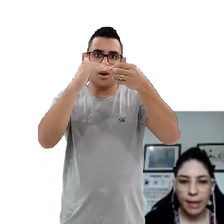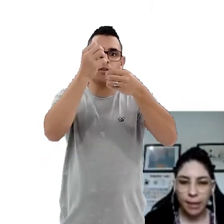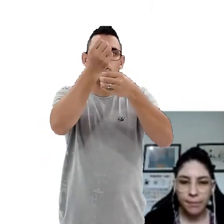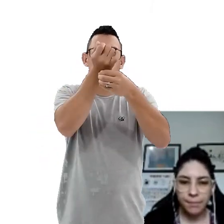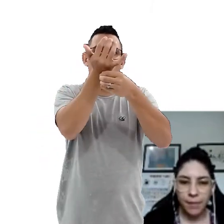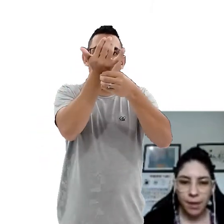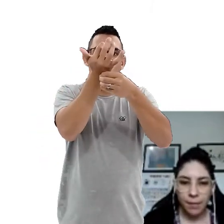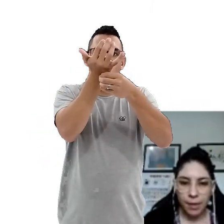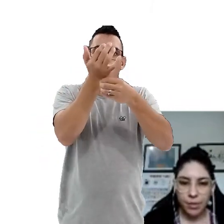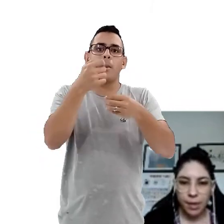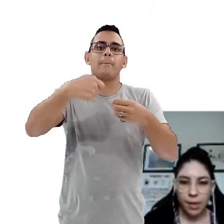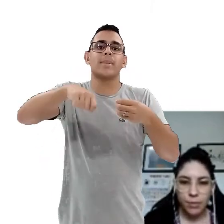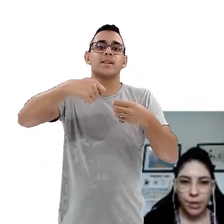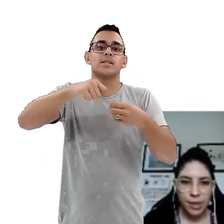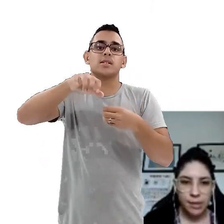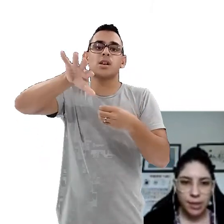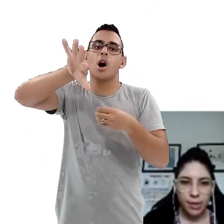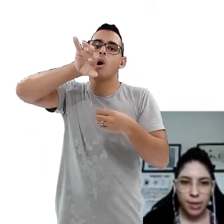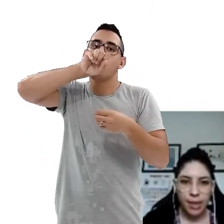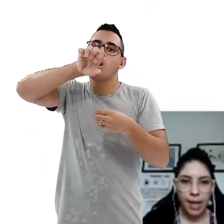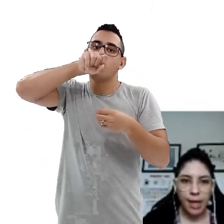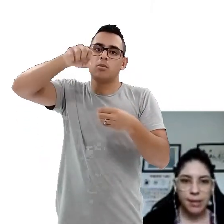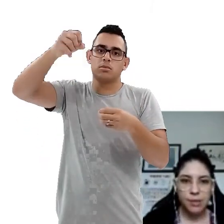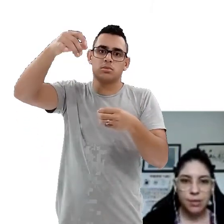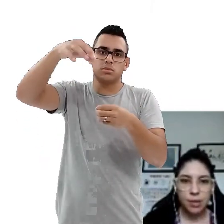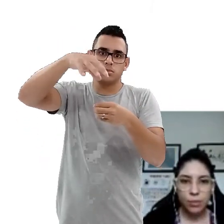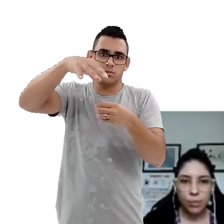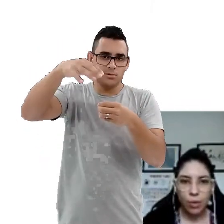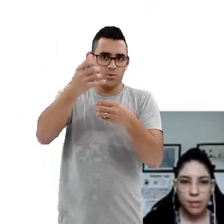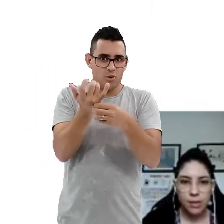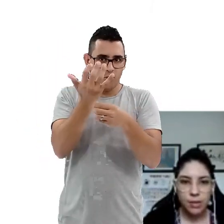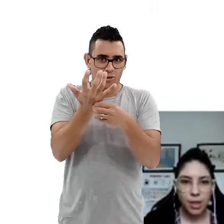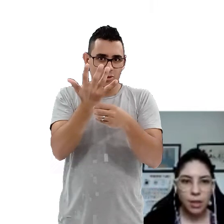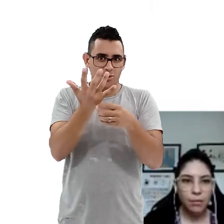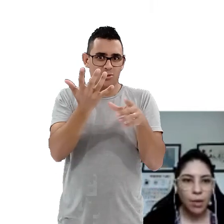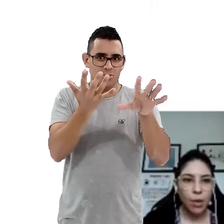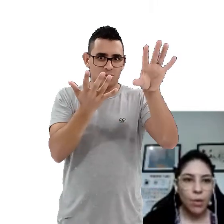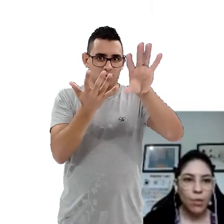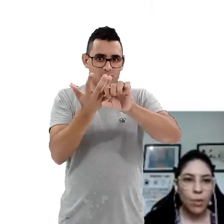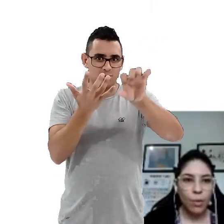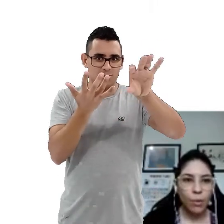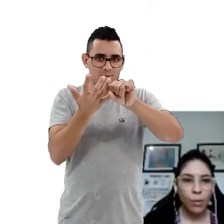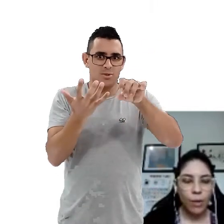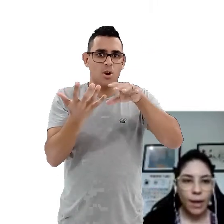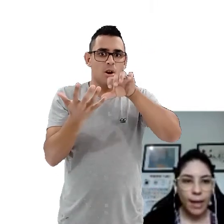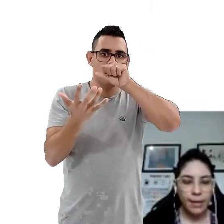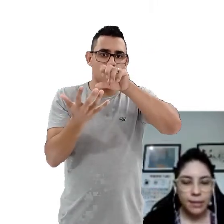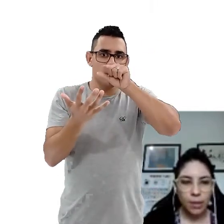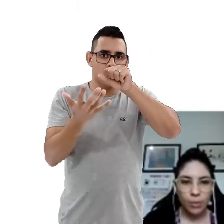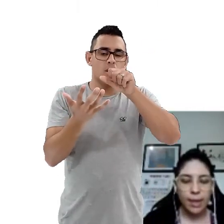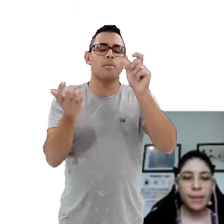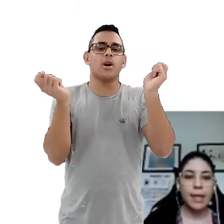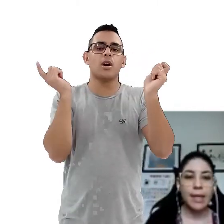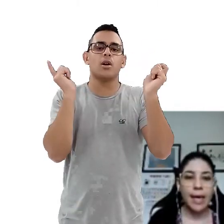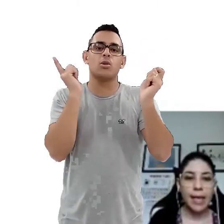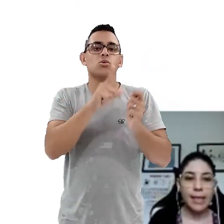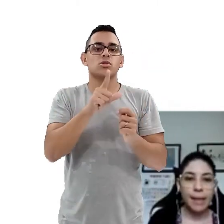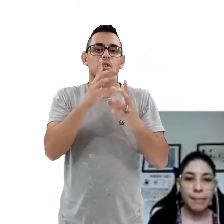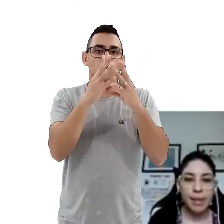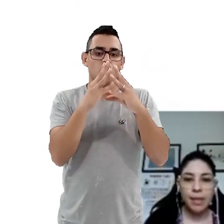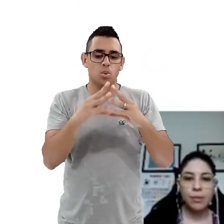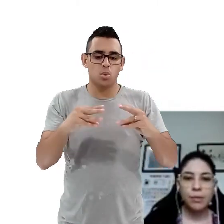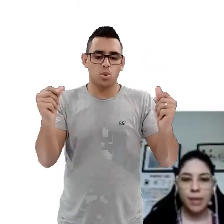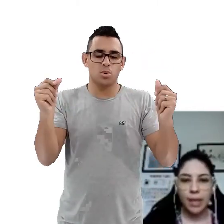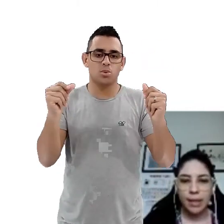marcar aqui para a gente não esquecer. A gente está relacionando o oxigênio com o etanol, tá? E aí ele